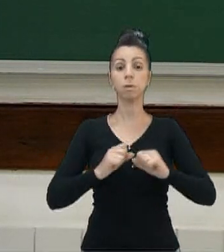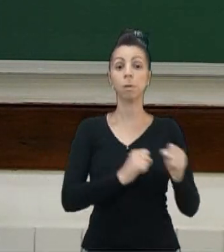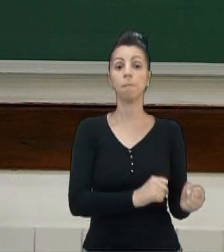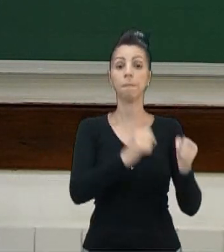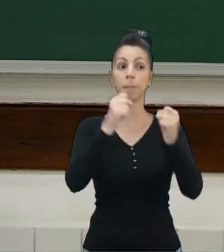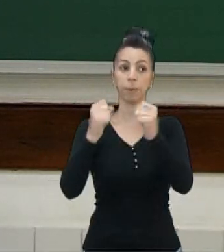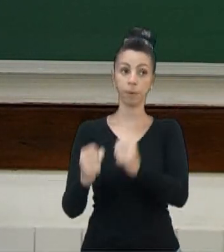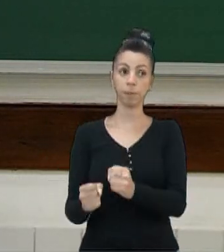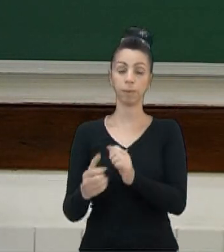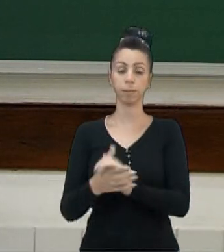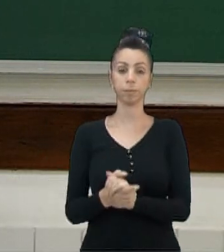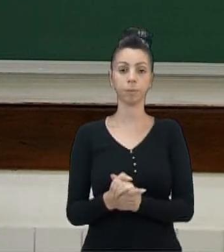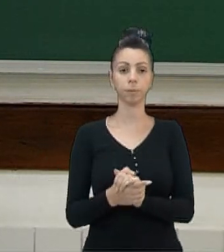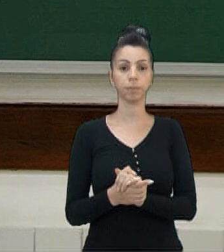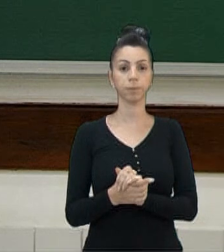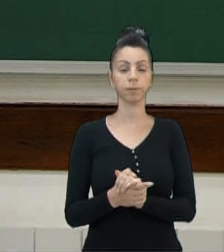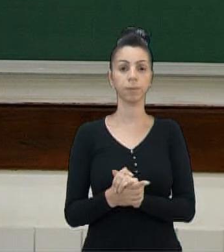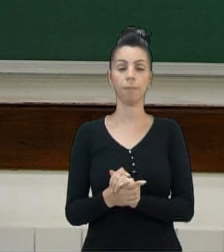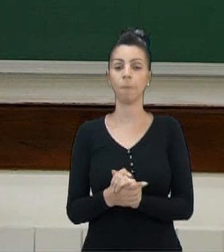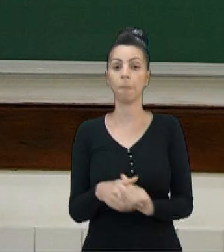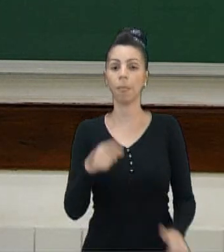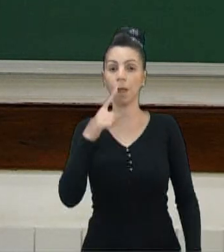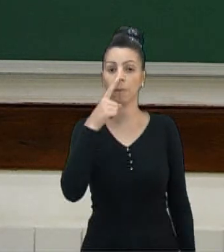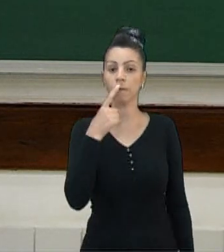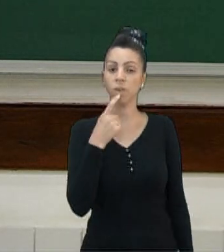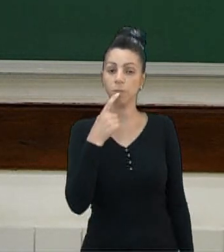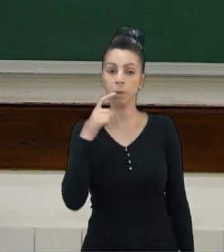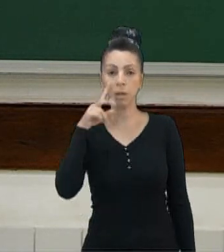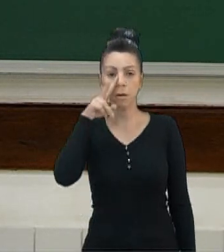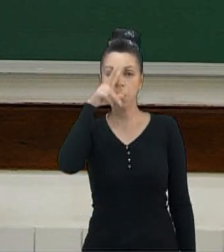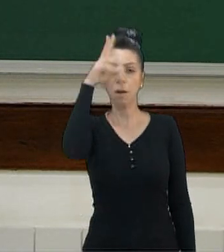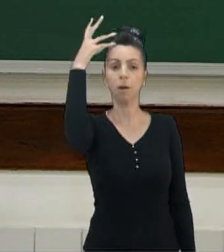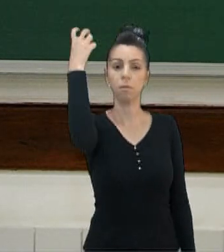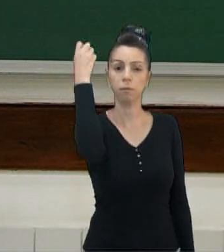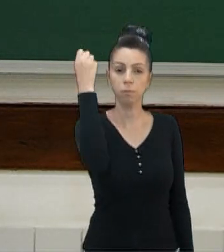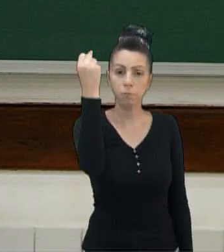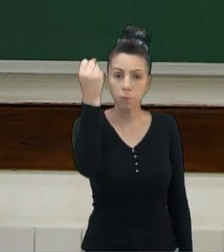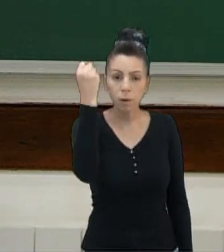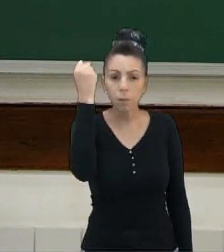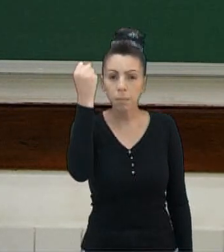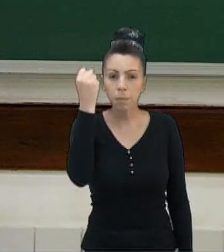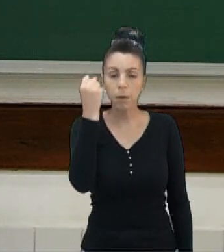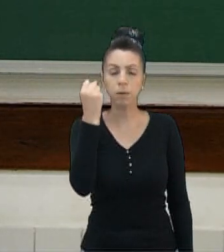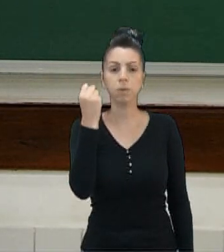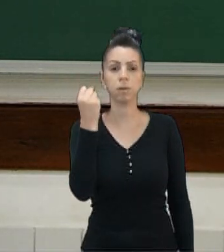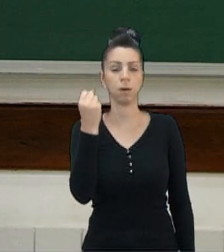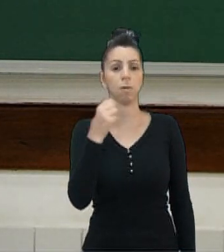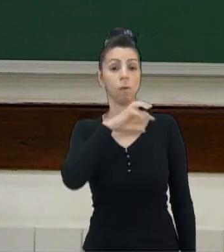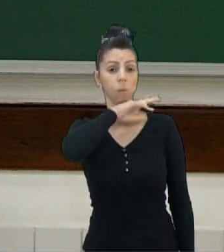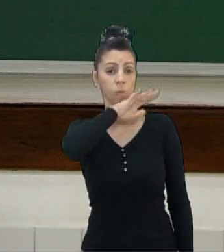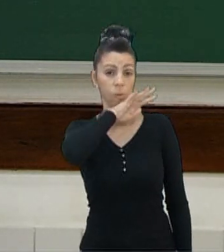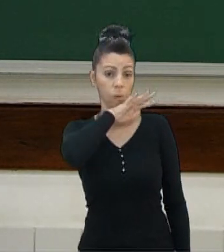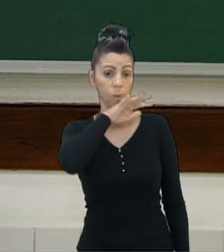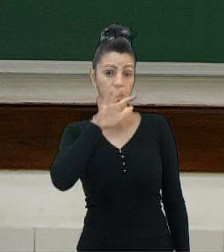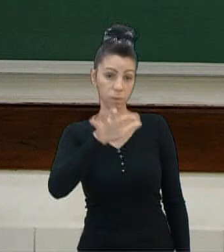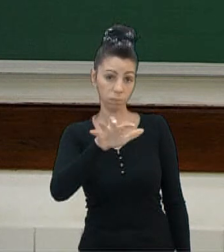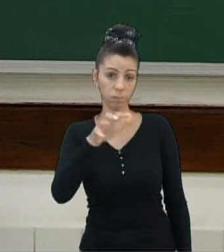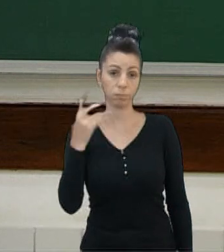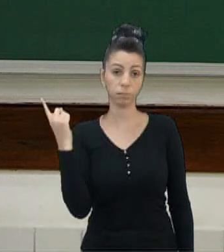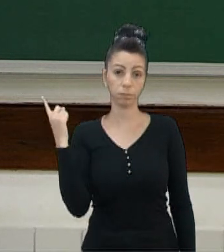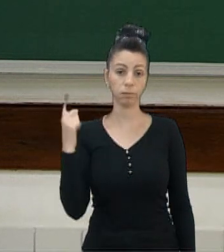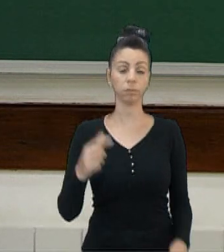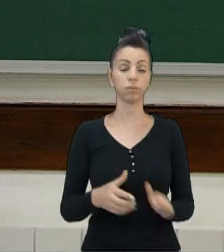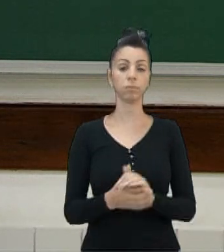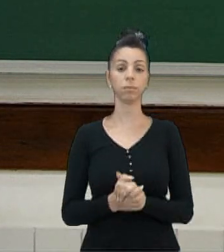que é vermelho intenso, então você tem essa ideia de algo que é forte e que pode ser cruel aí, tá bom? Ok,